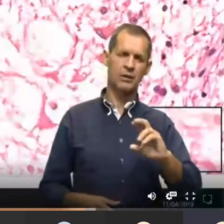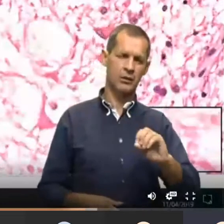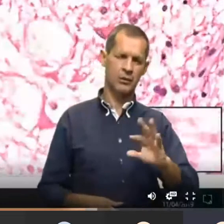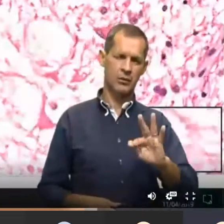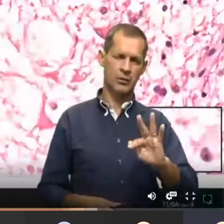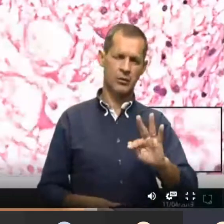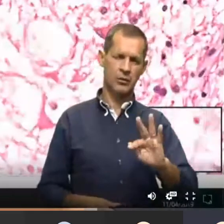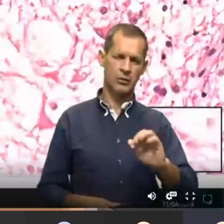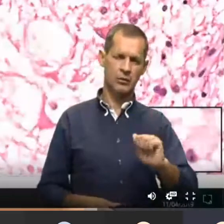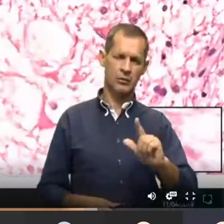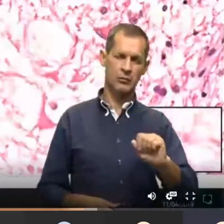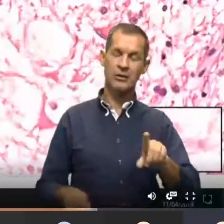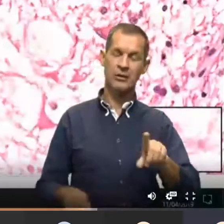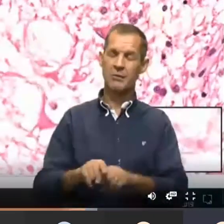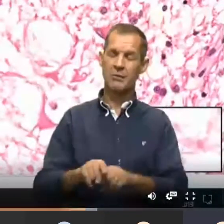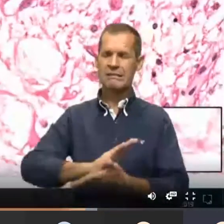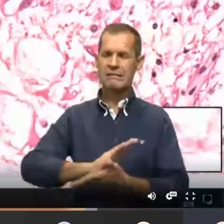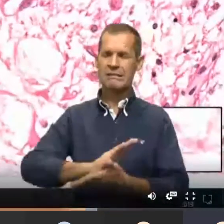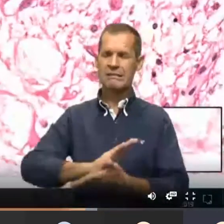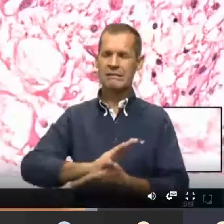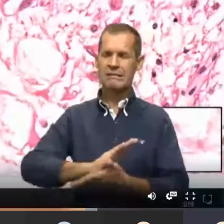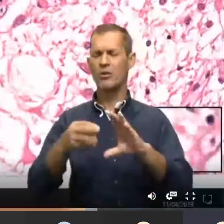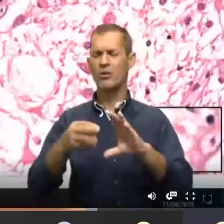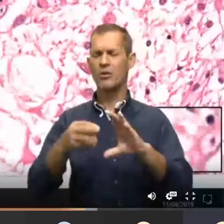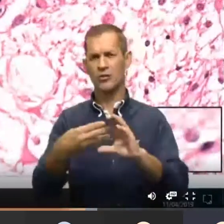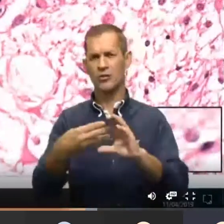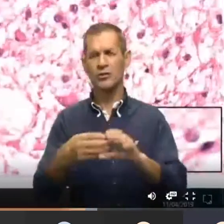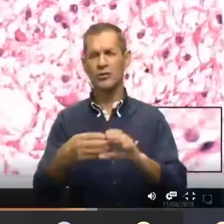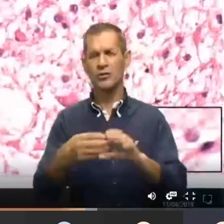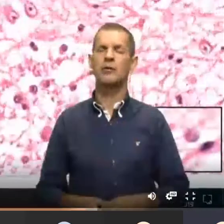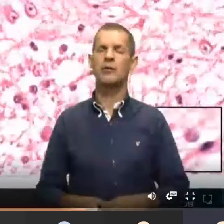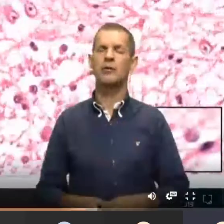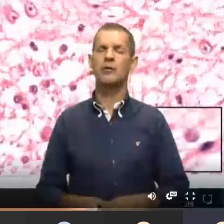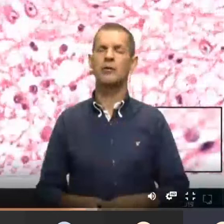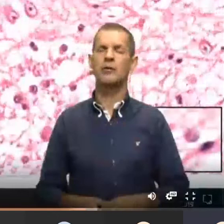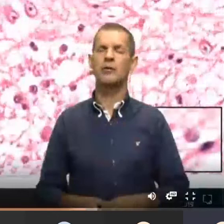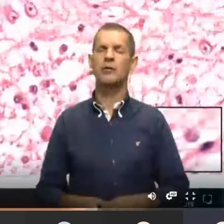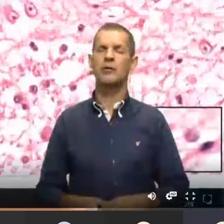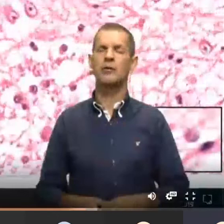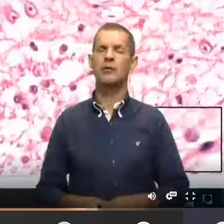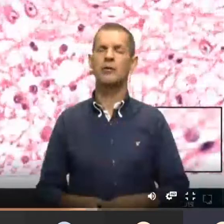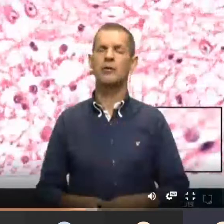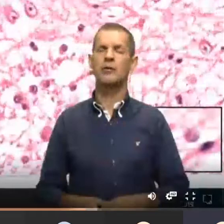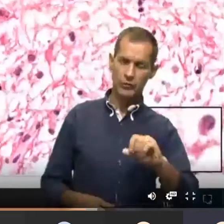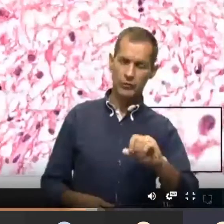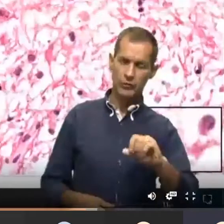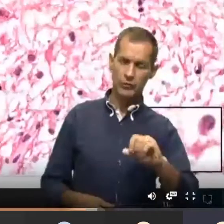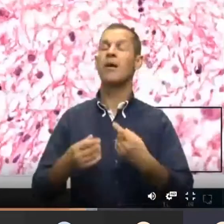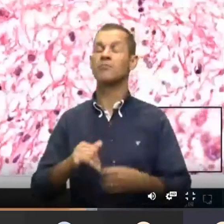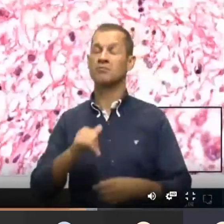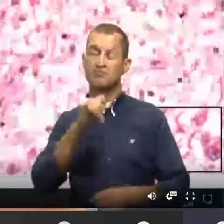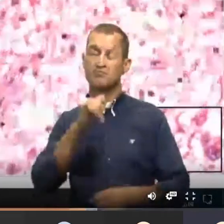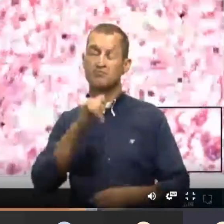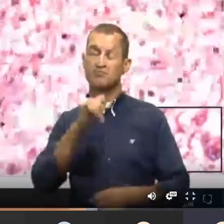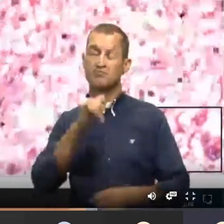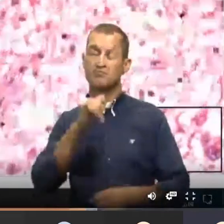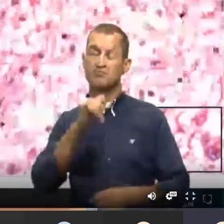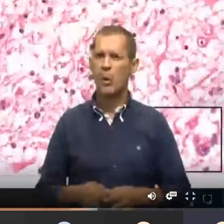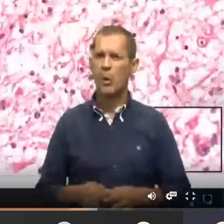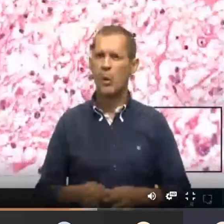Eles fagocitam os restos celulares, né? São monócitos ativados. Então, assim, no